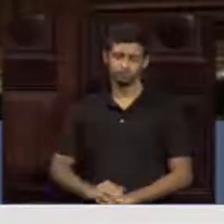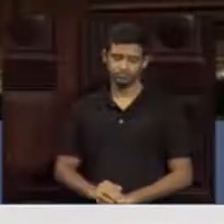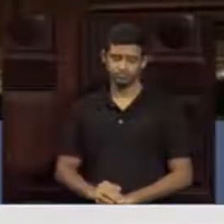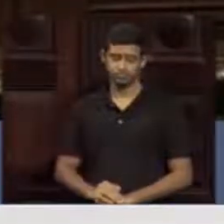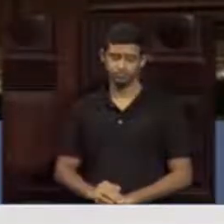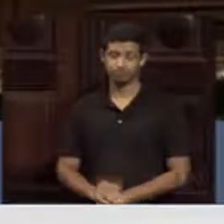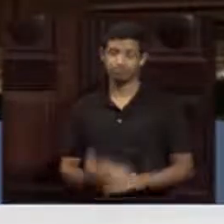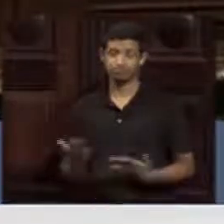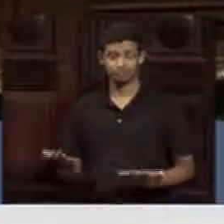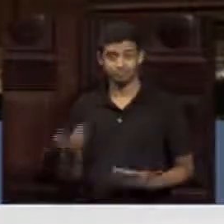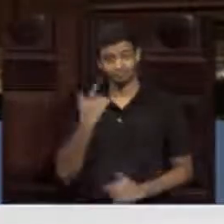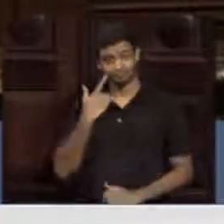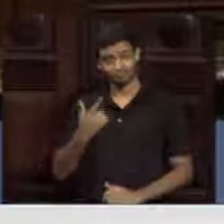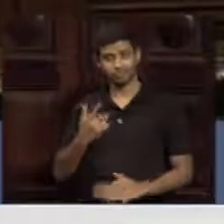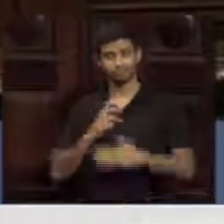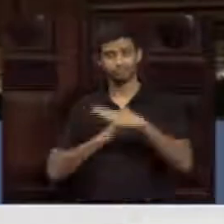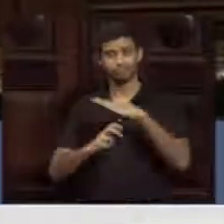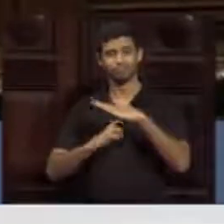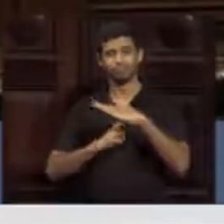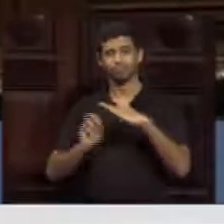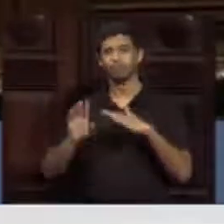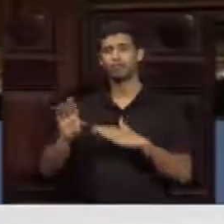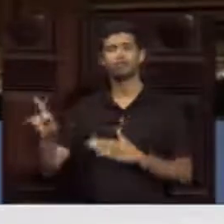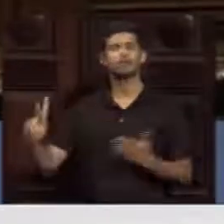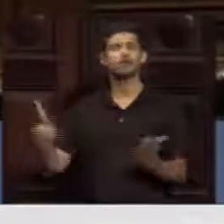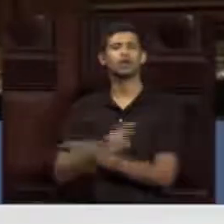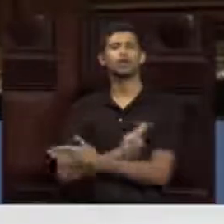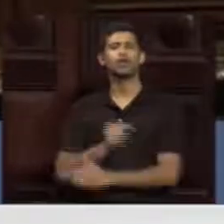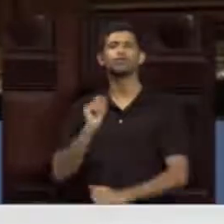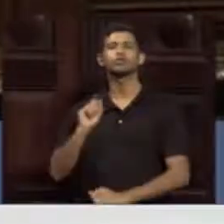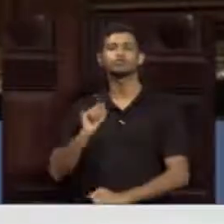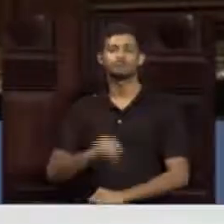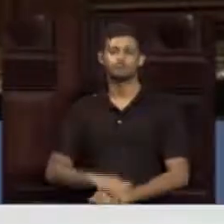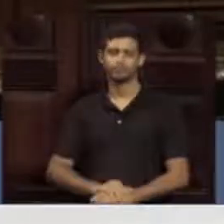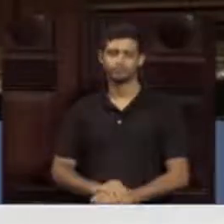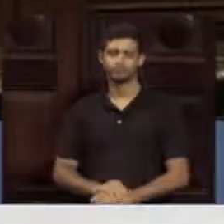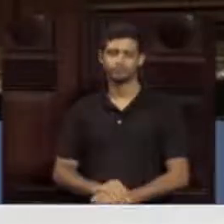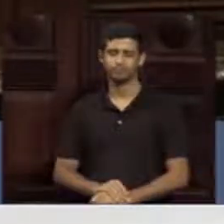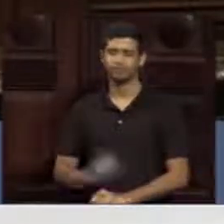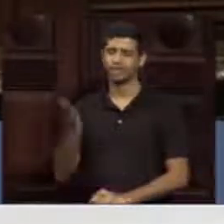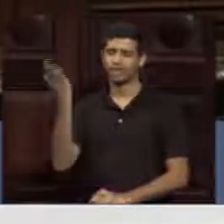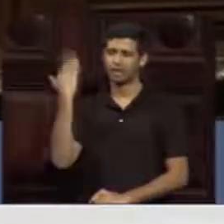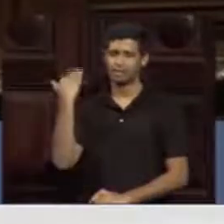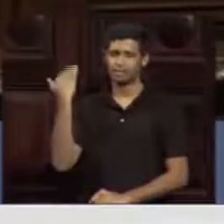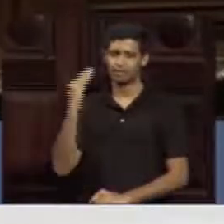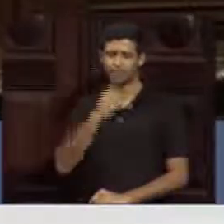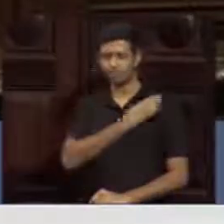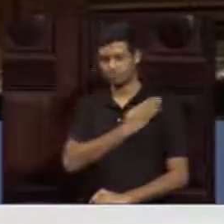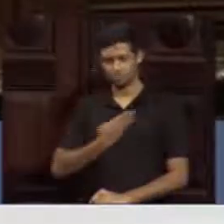Isto aconteceu no governo